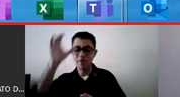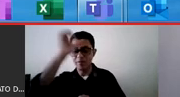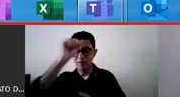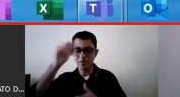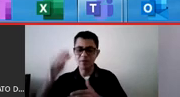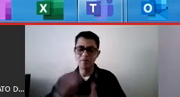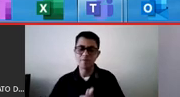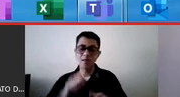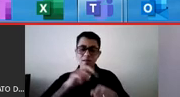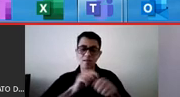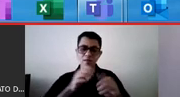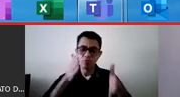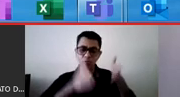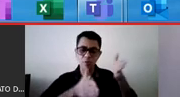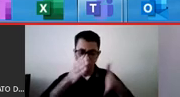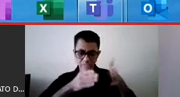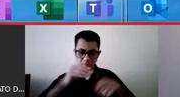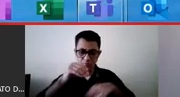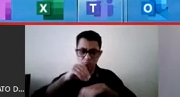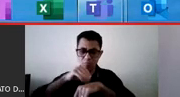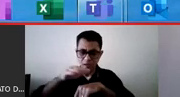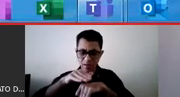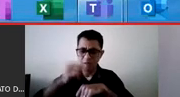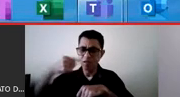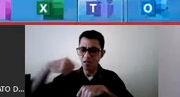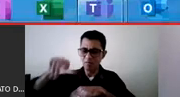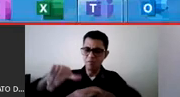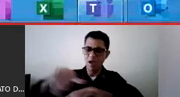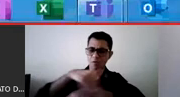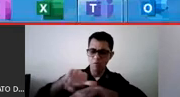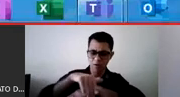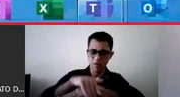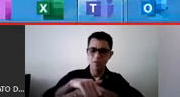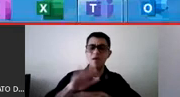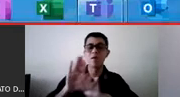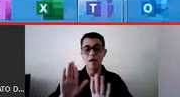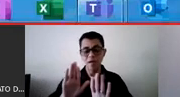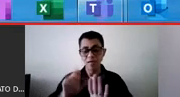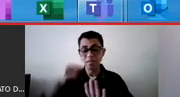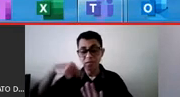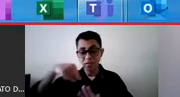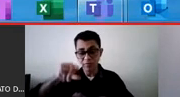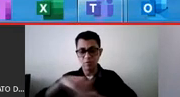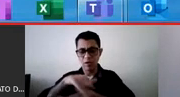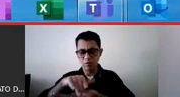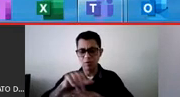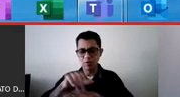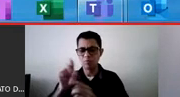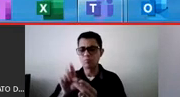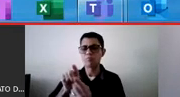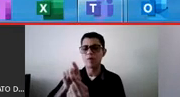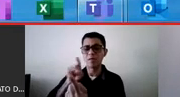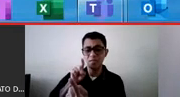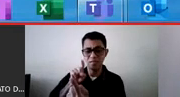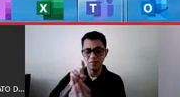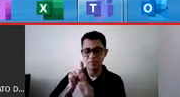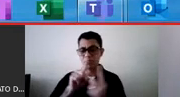Nesse momento, ainda não é indicado ficar saindo muito de casa, mas se sair, mantém os